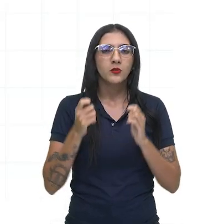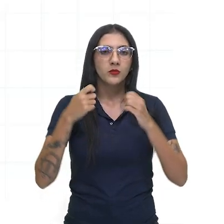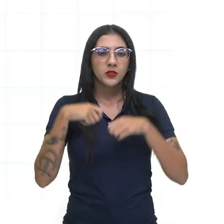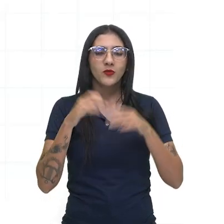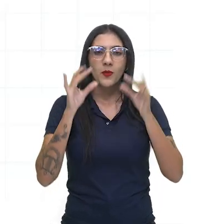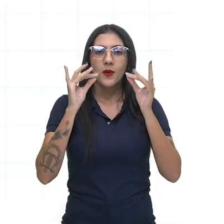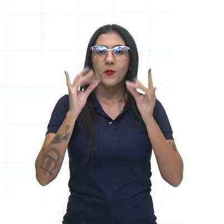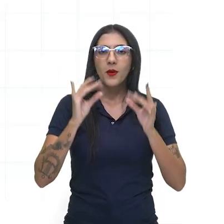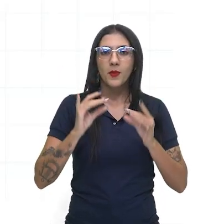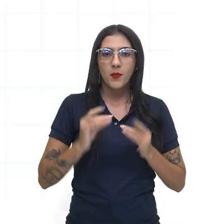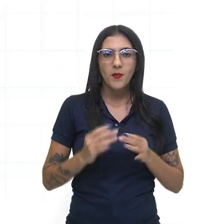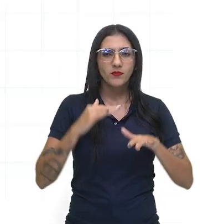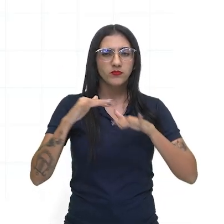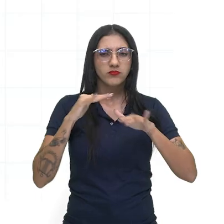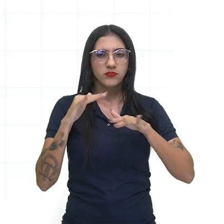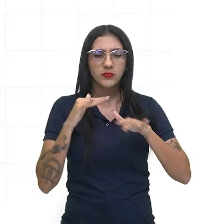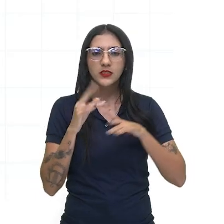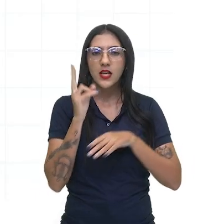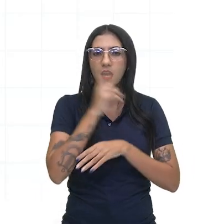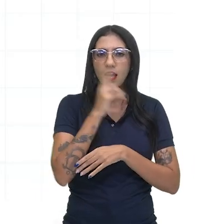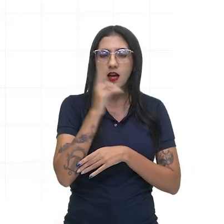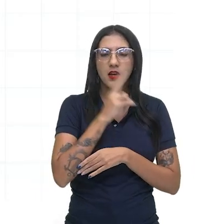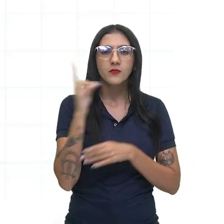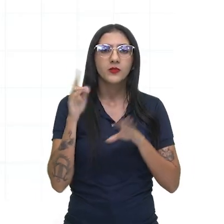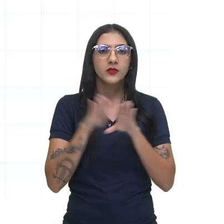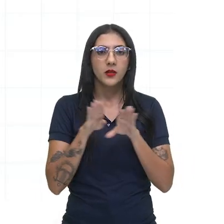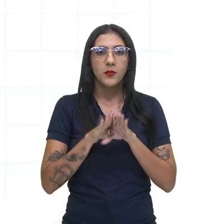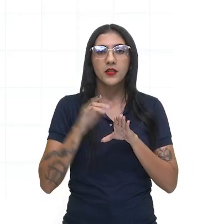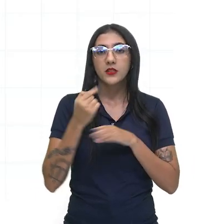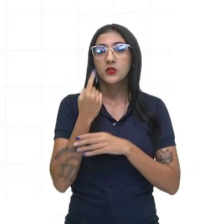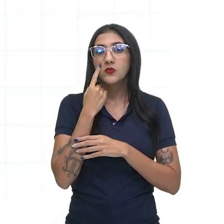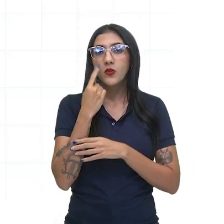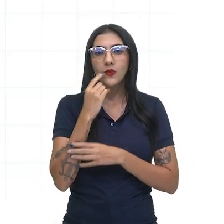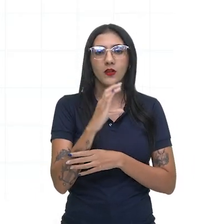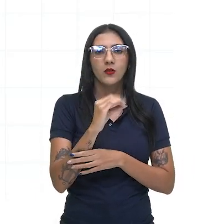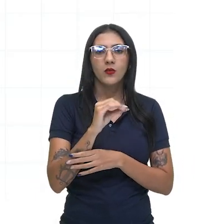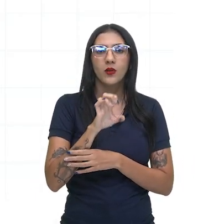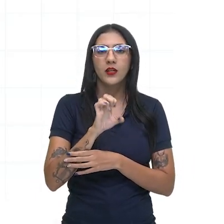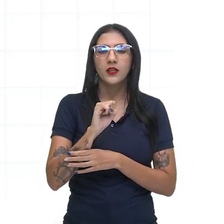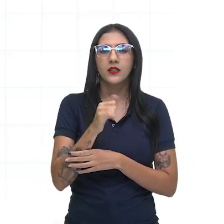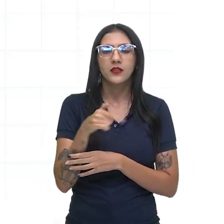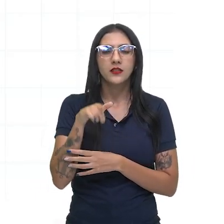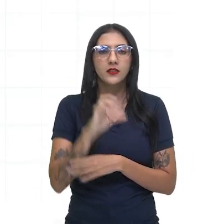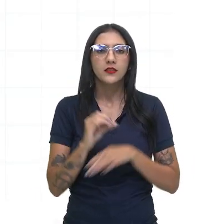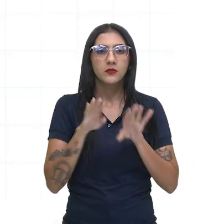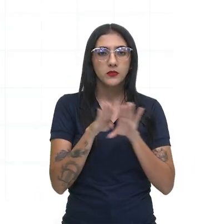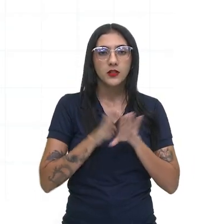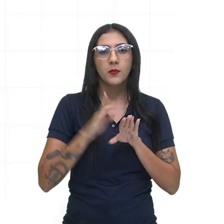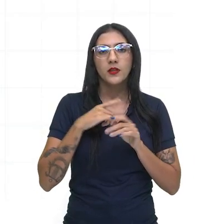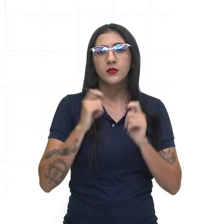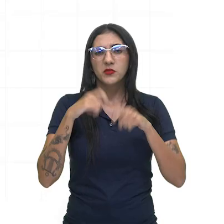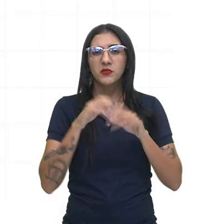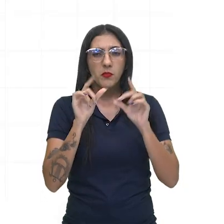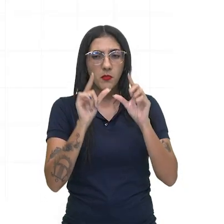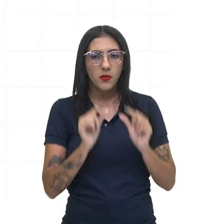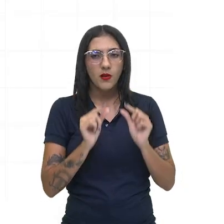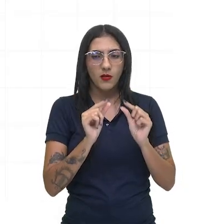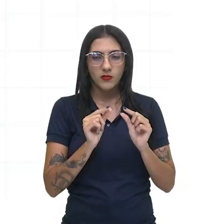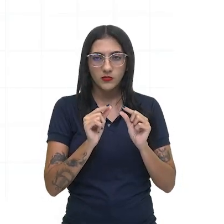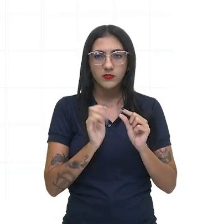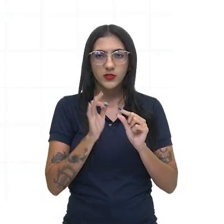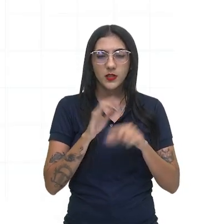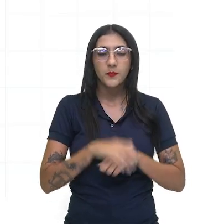dessa movimentação intensa, é as forças de coesão, que neste caso são pouco intensas, tá